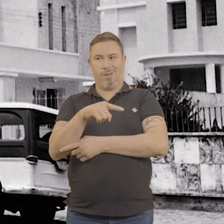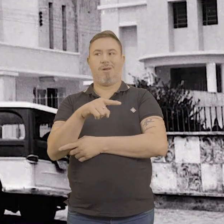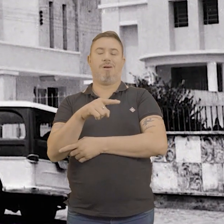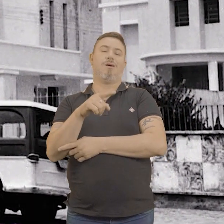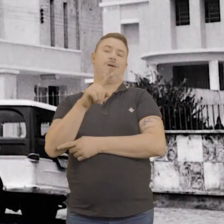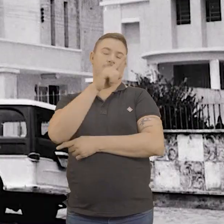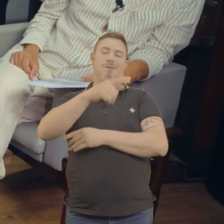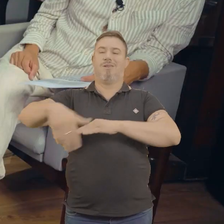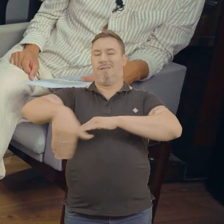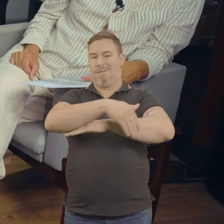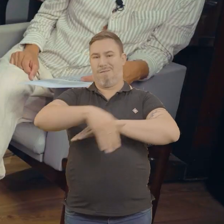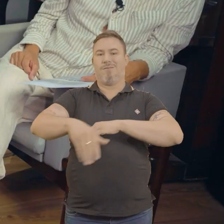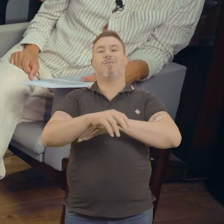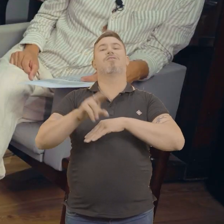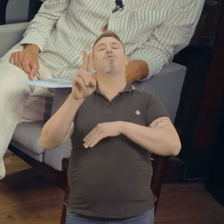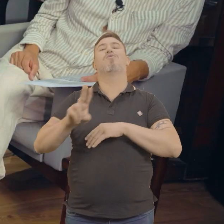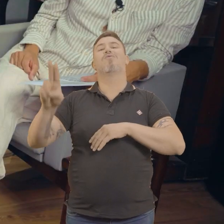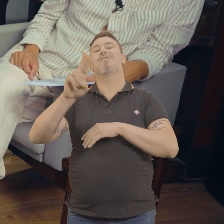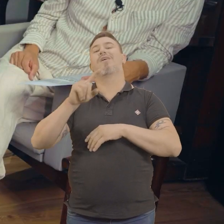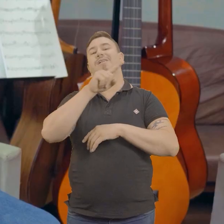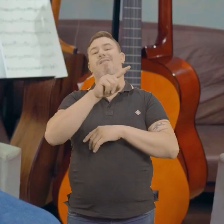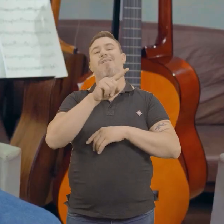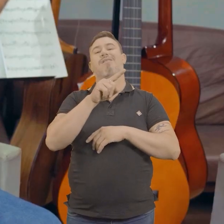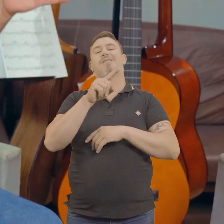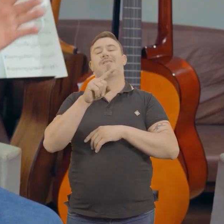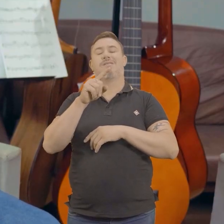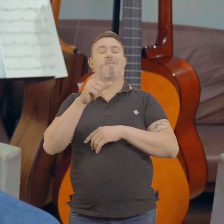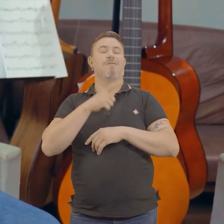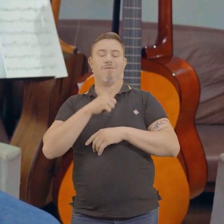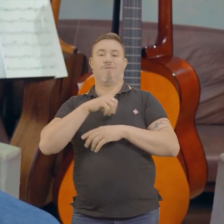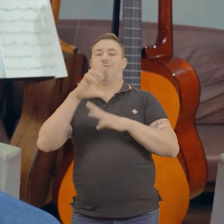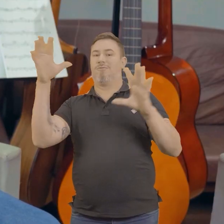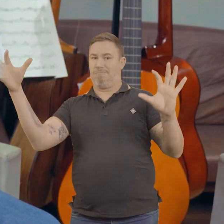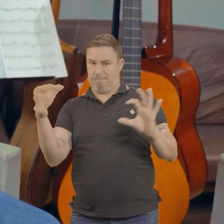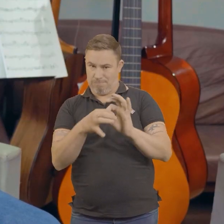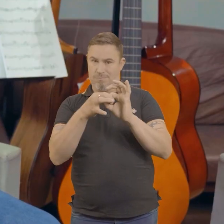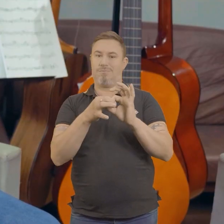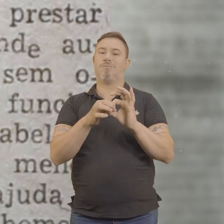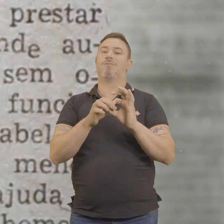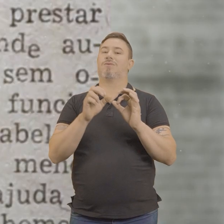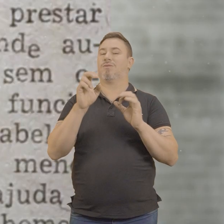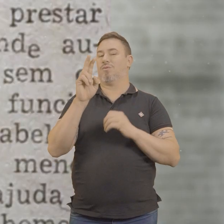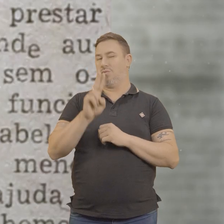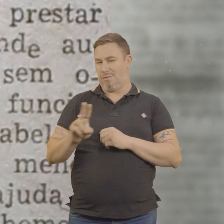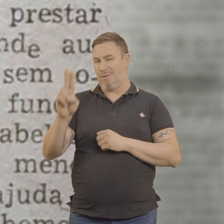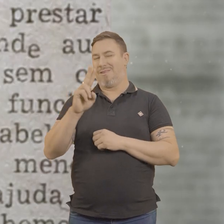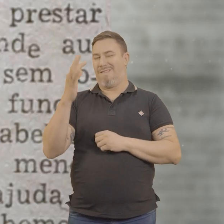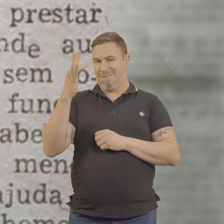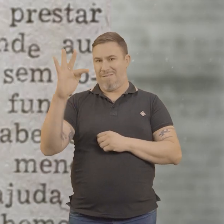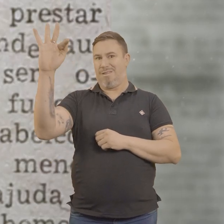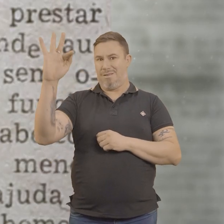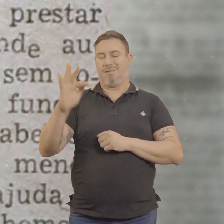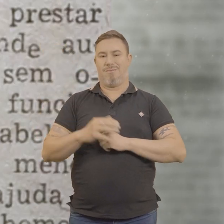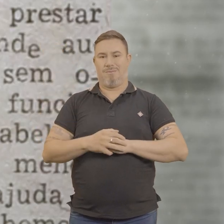da Avenida da Universidade para o funcionamento do conservatório, que seria incorporado à Universidade Federal do Ceará.